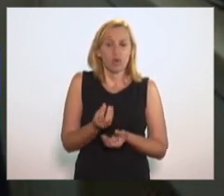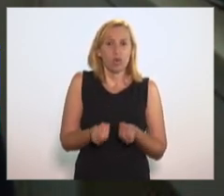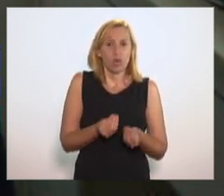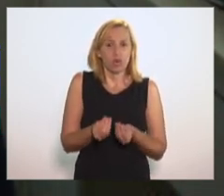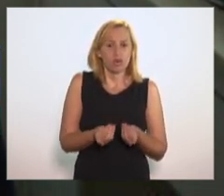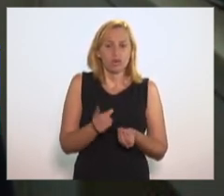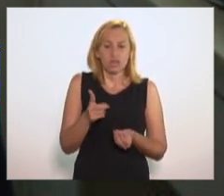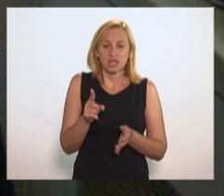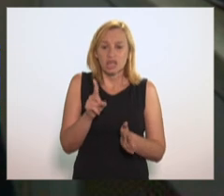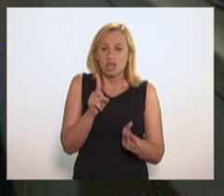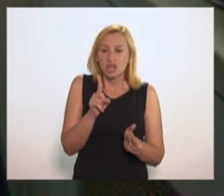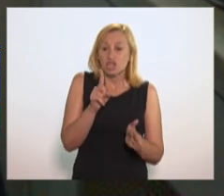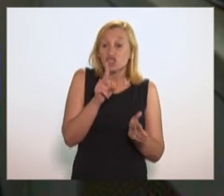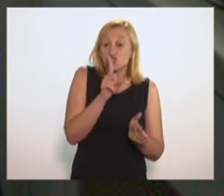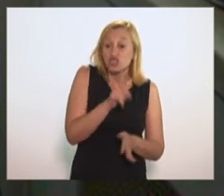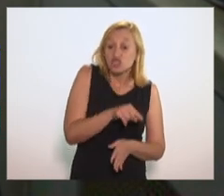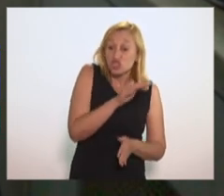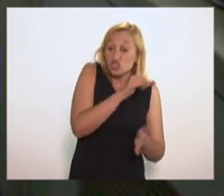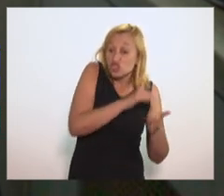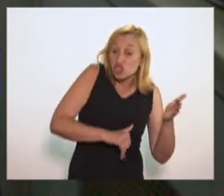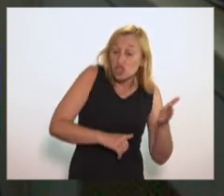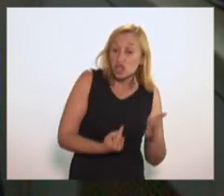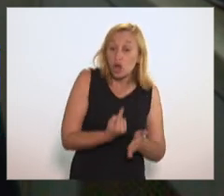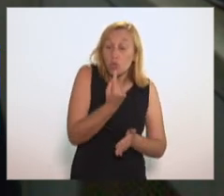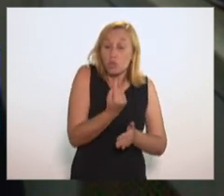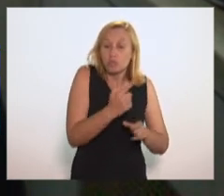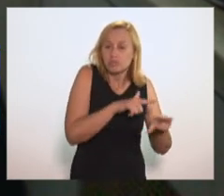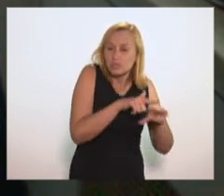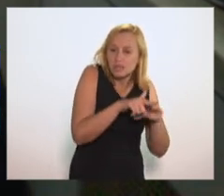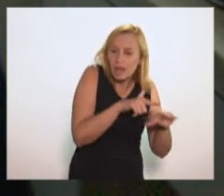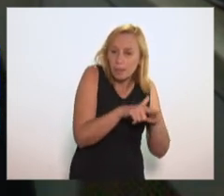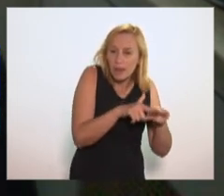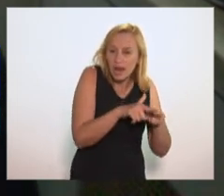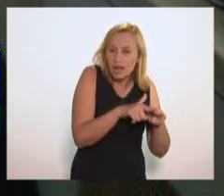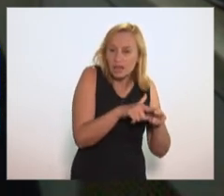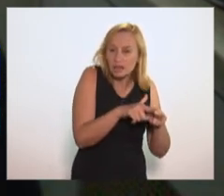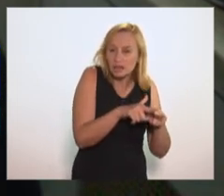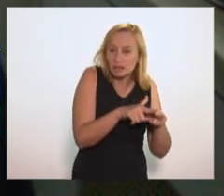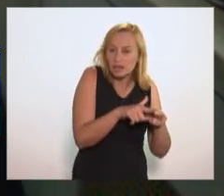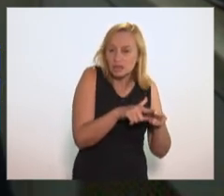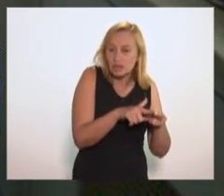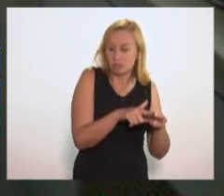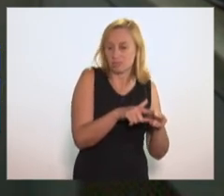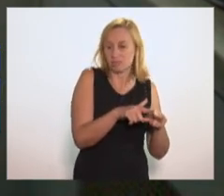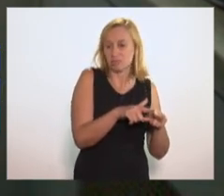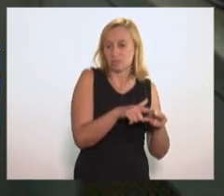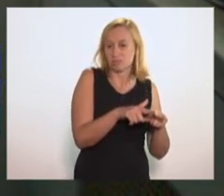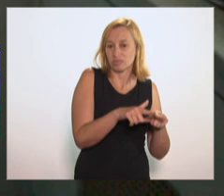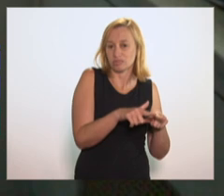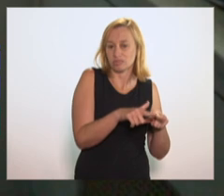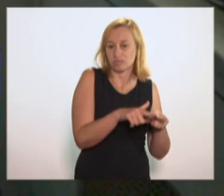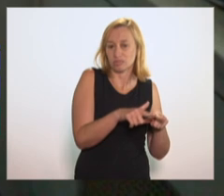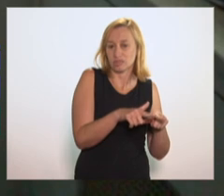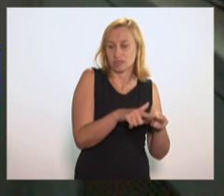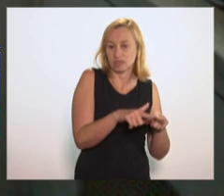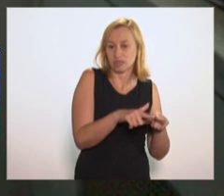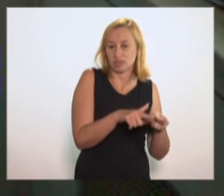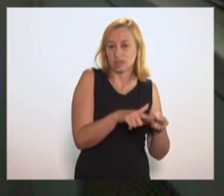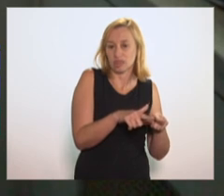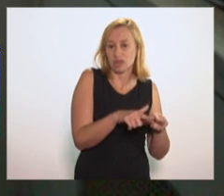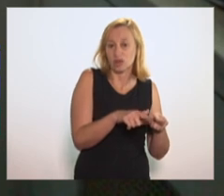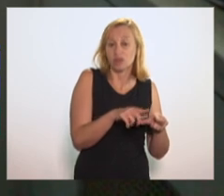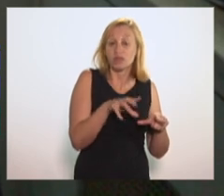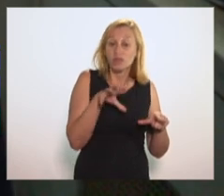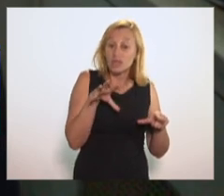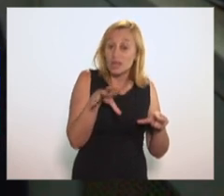corta um cargo que está ocupado por alguém quando você pega